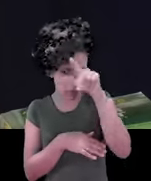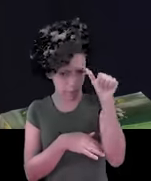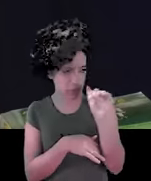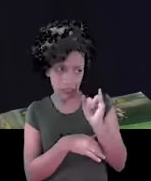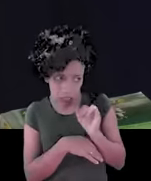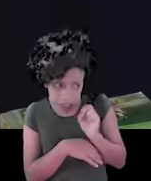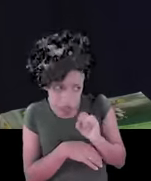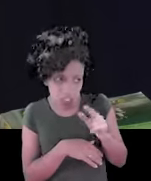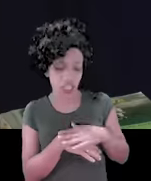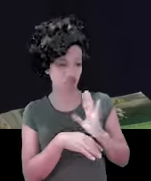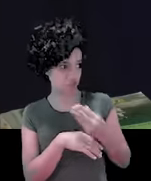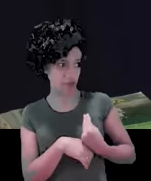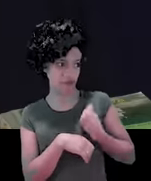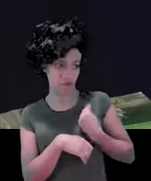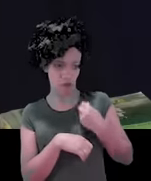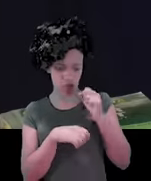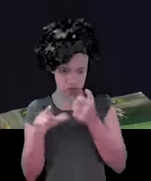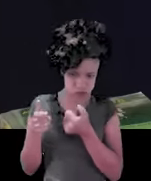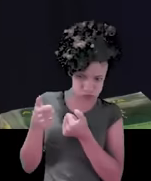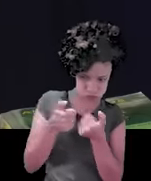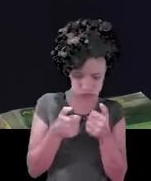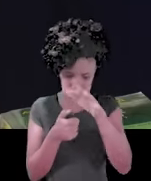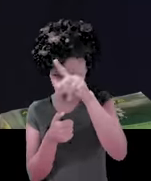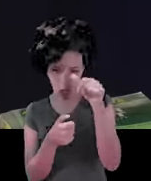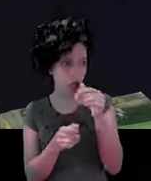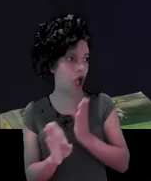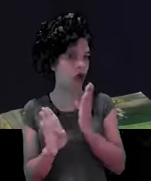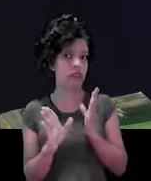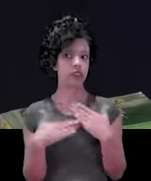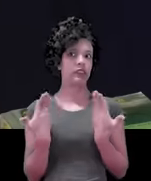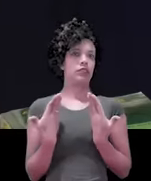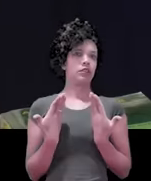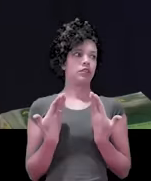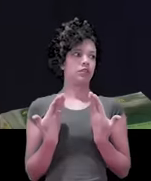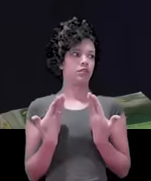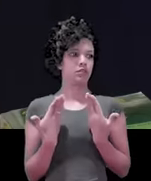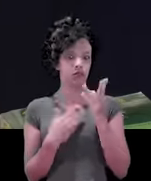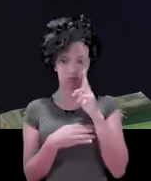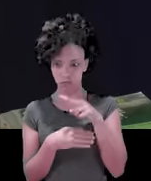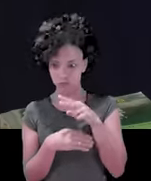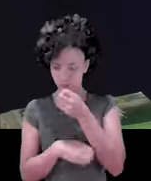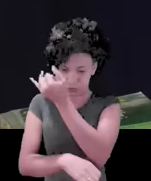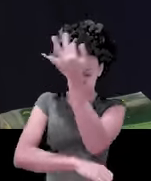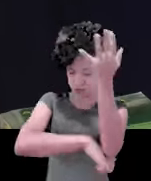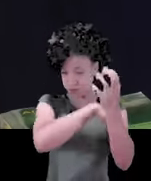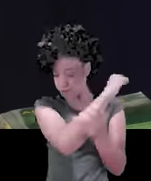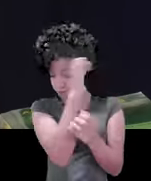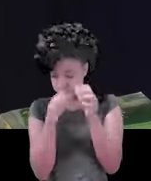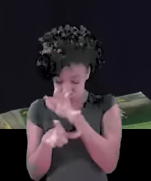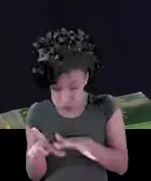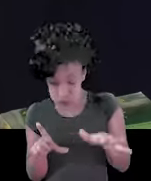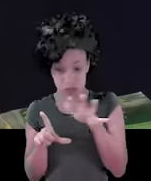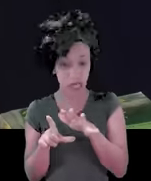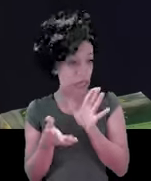irmão você já sobrevoa somente sobre o Amazônia assusta quando você entra lá que você vem mundo de coisa verde